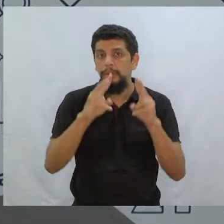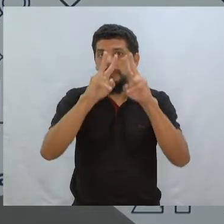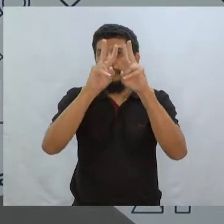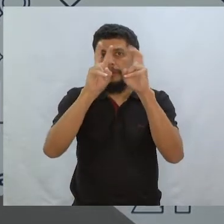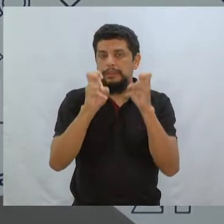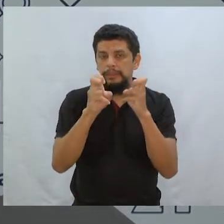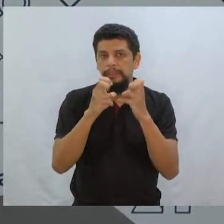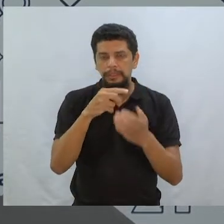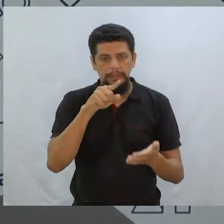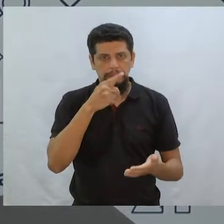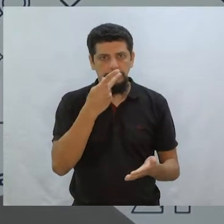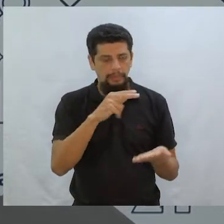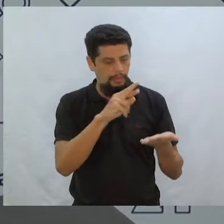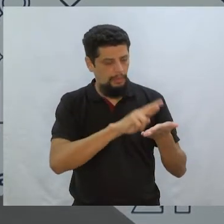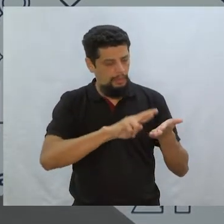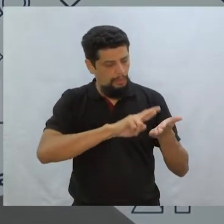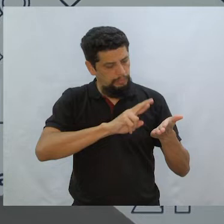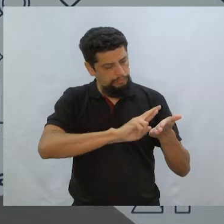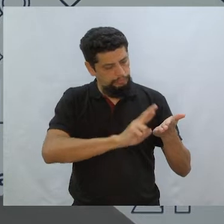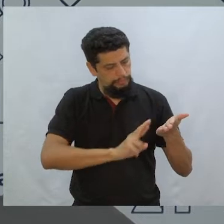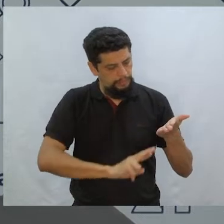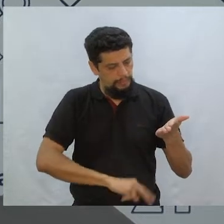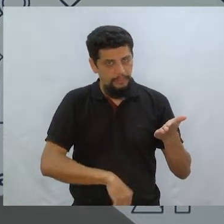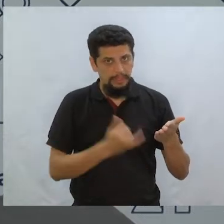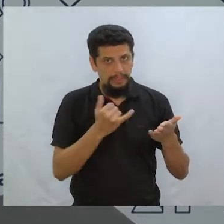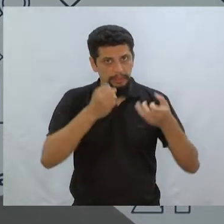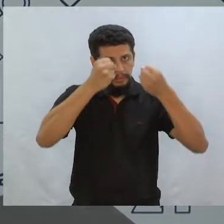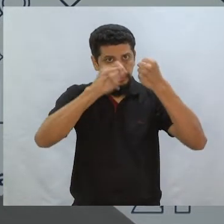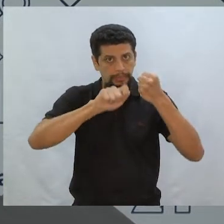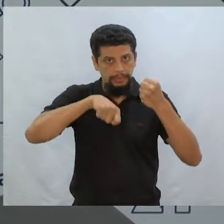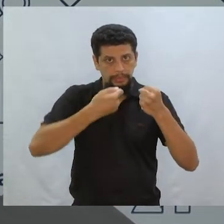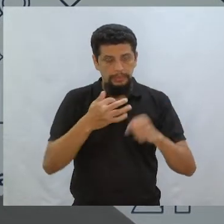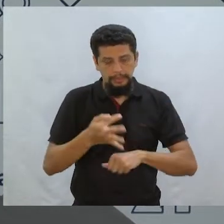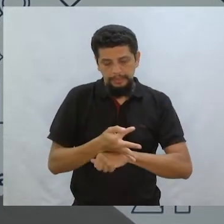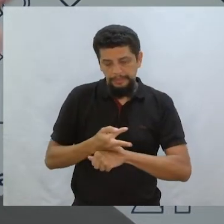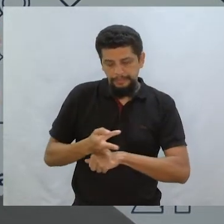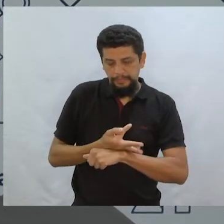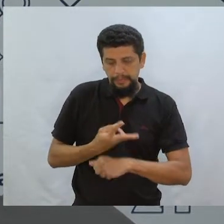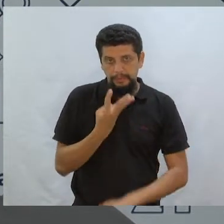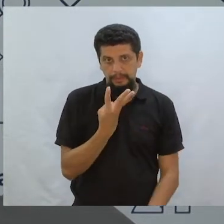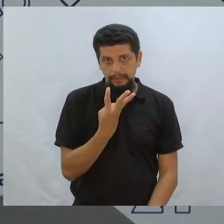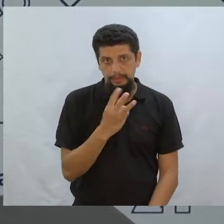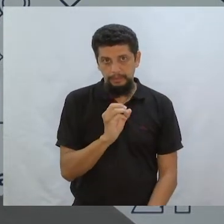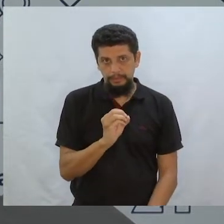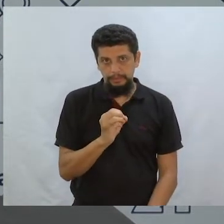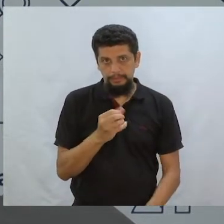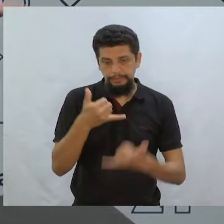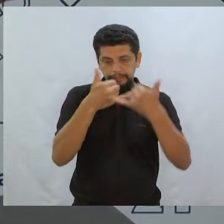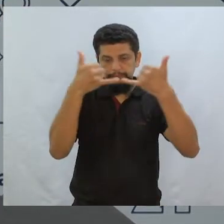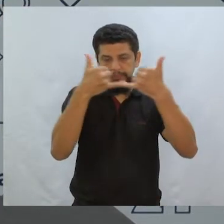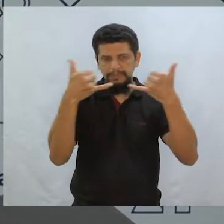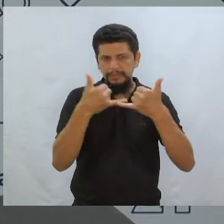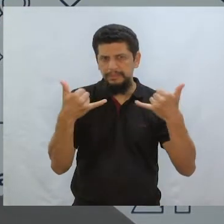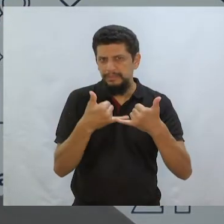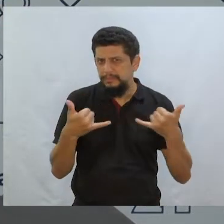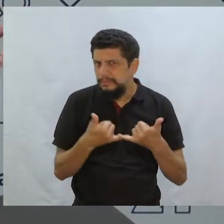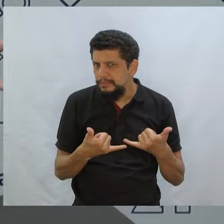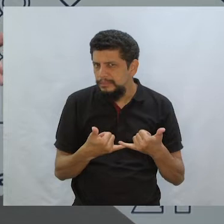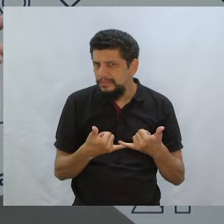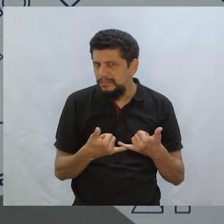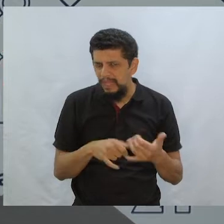né qual seria você ia contar das suas férias você essas 30 linhas sairiam ali